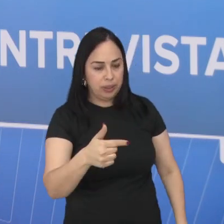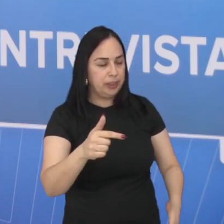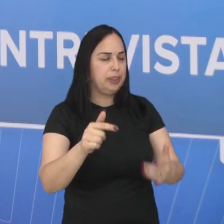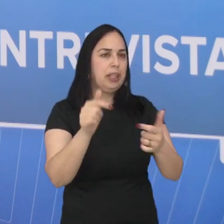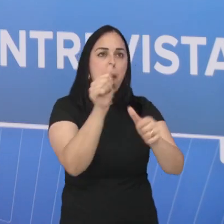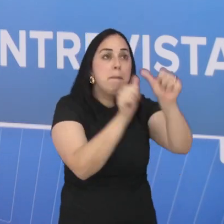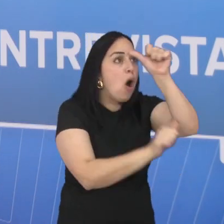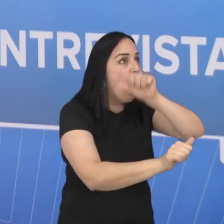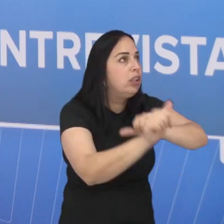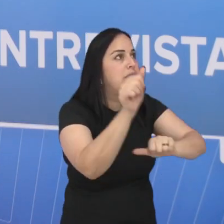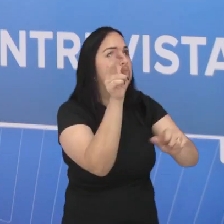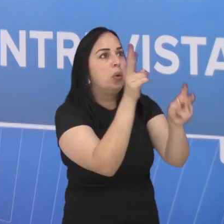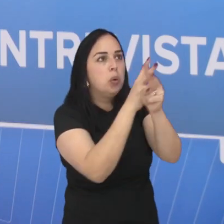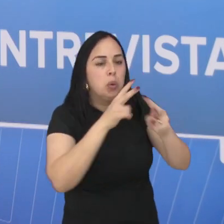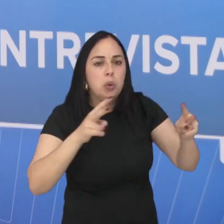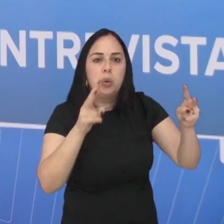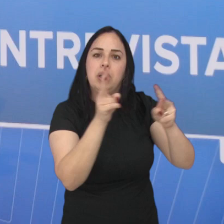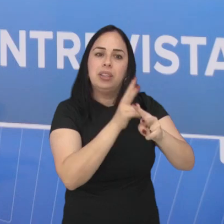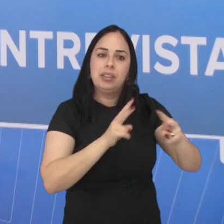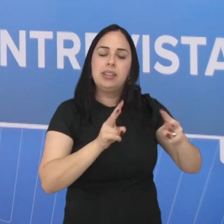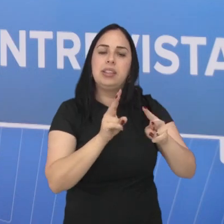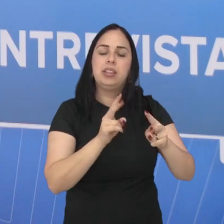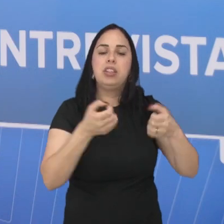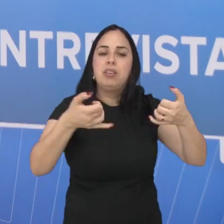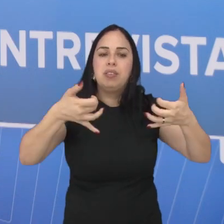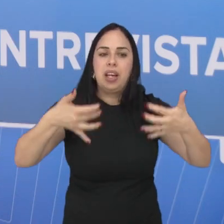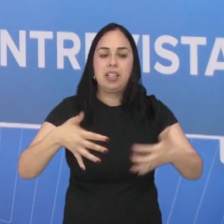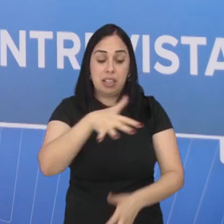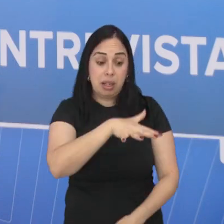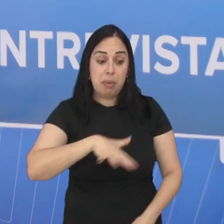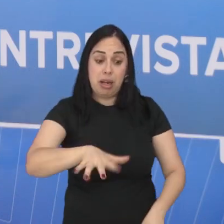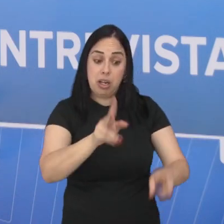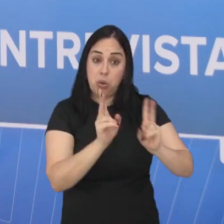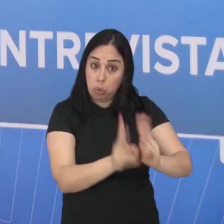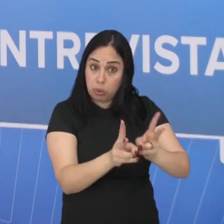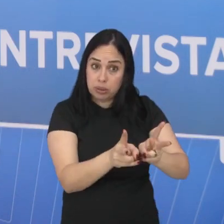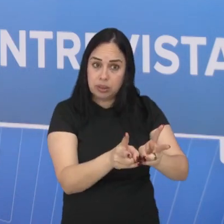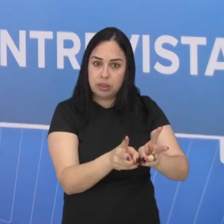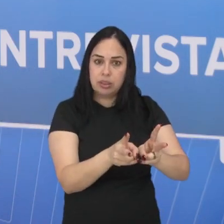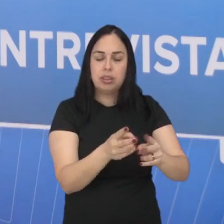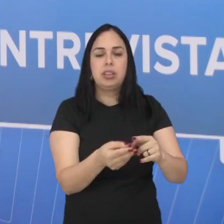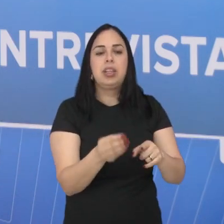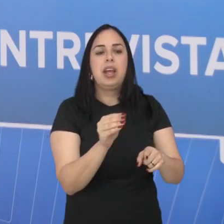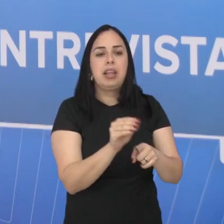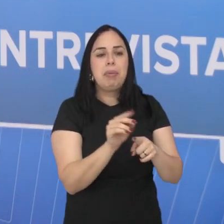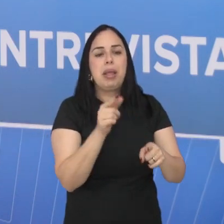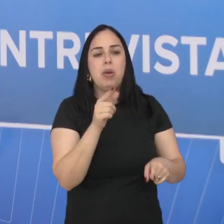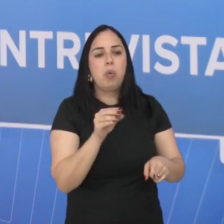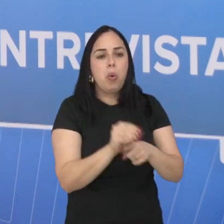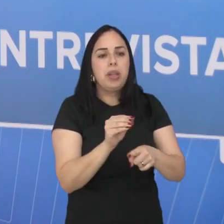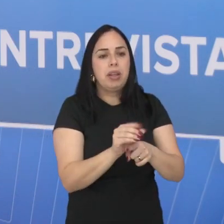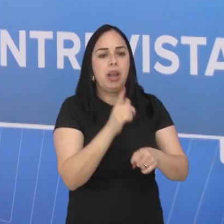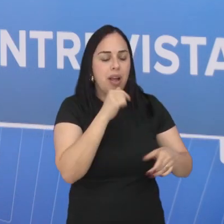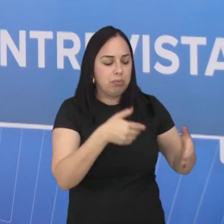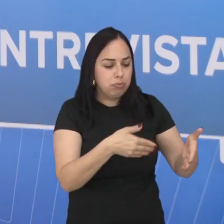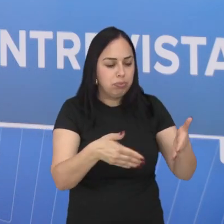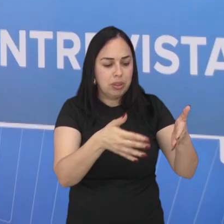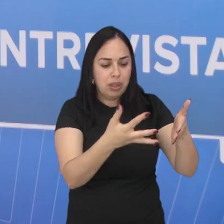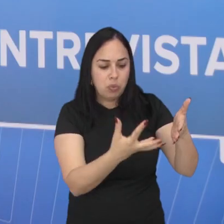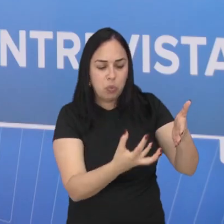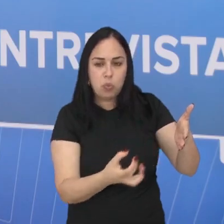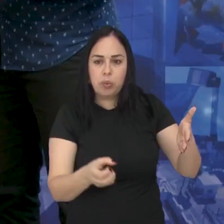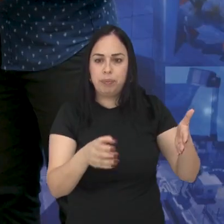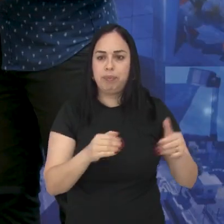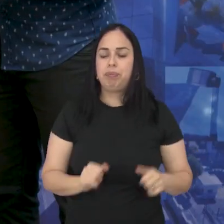de carbono que faz com a atmosfera e, principalmente, como a gente vem falando no contexto das áreas de preservação permanente, a proteção dos recursos hídricos.